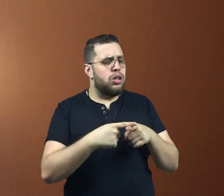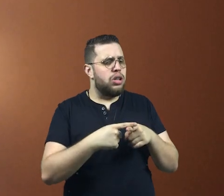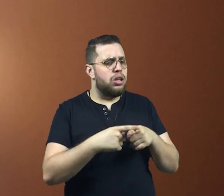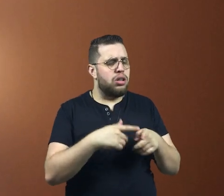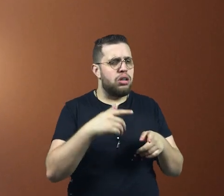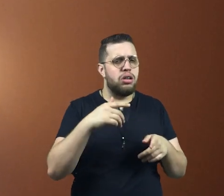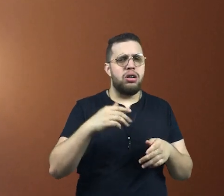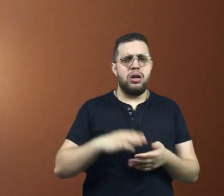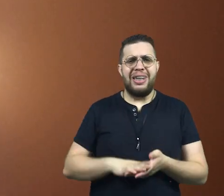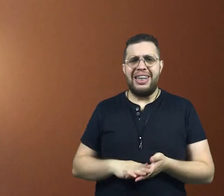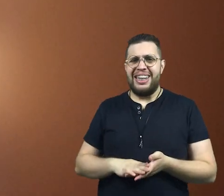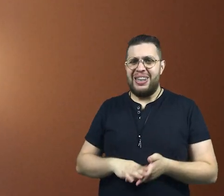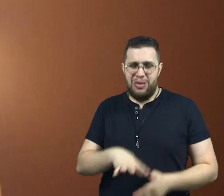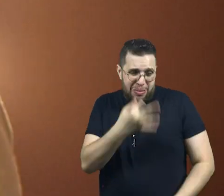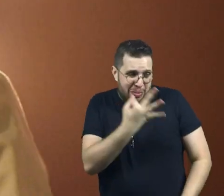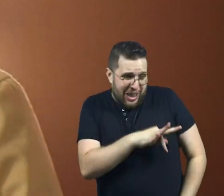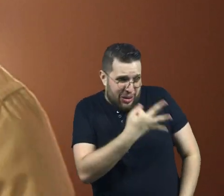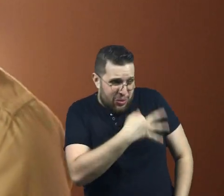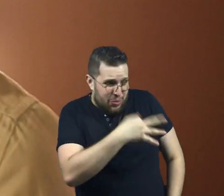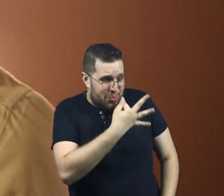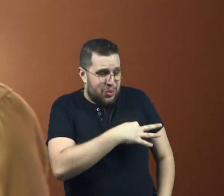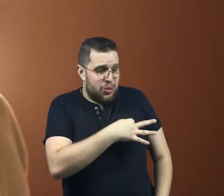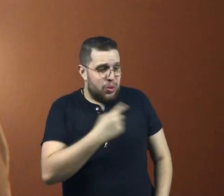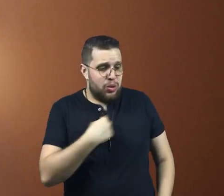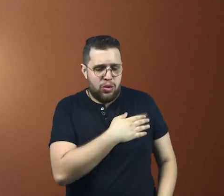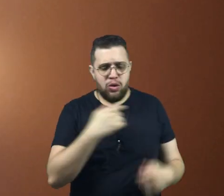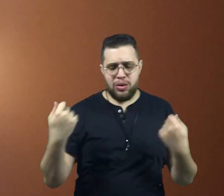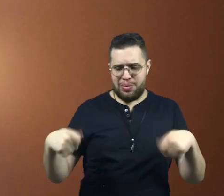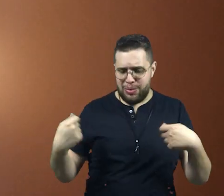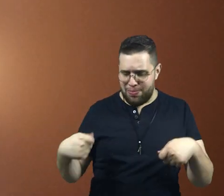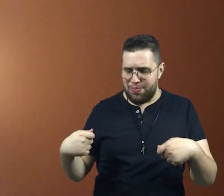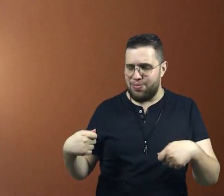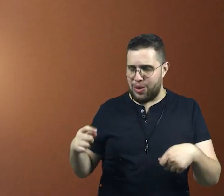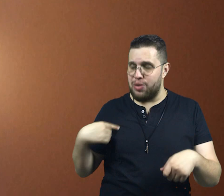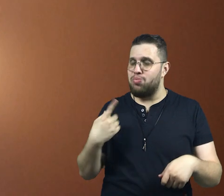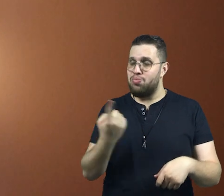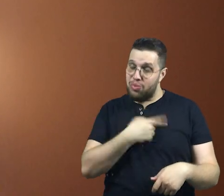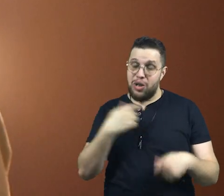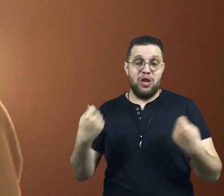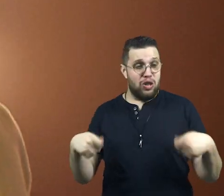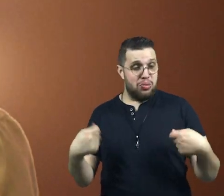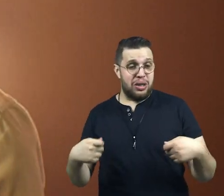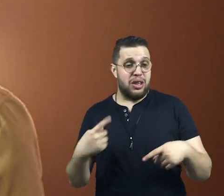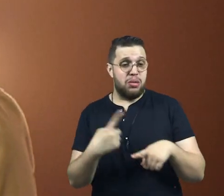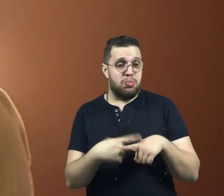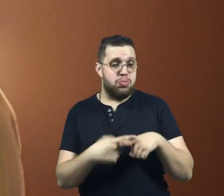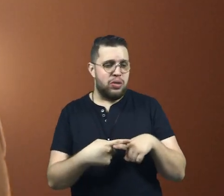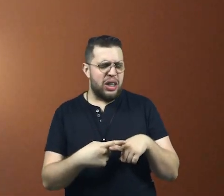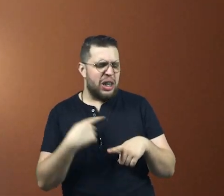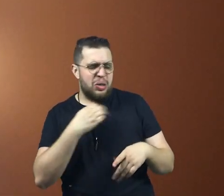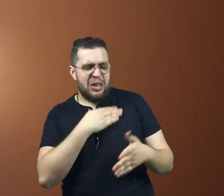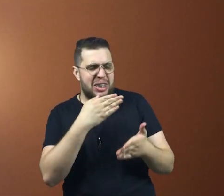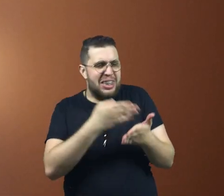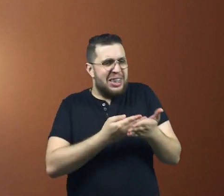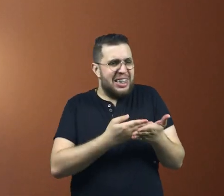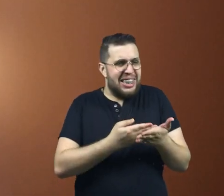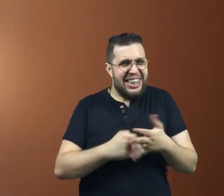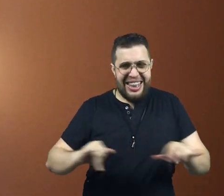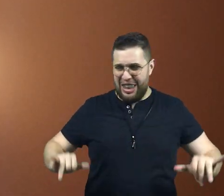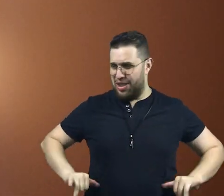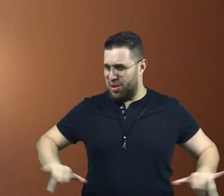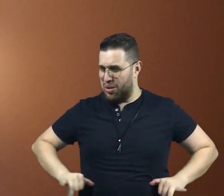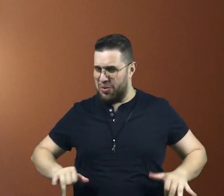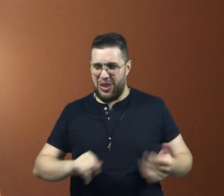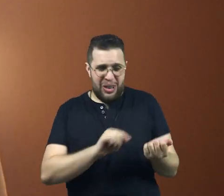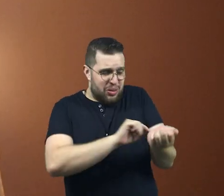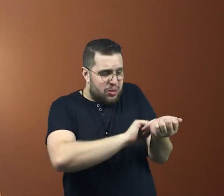algo essencial na nossa vida, no nosso dia a dia. Quem nunca fez um pequeno corte, um pequeno machucado,